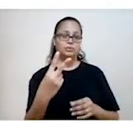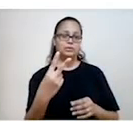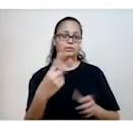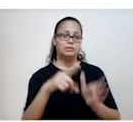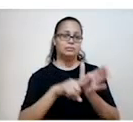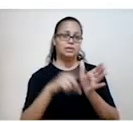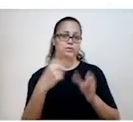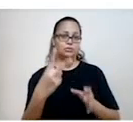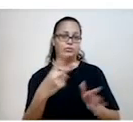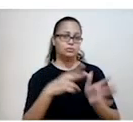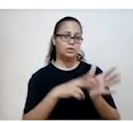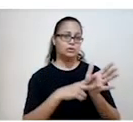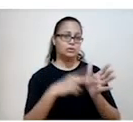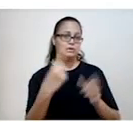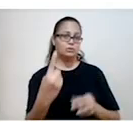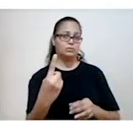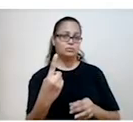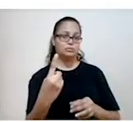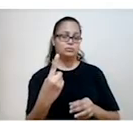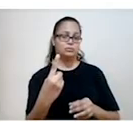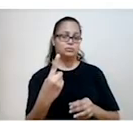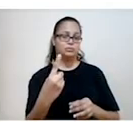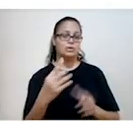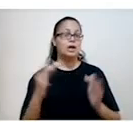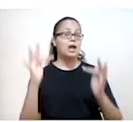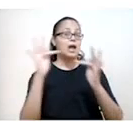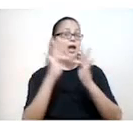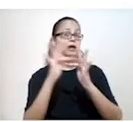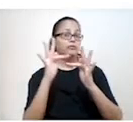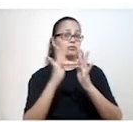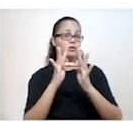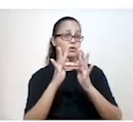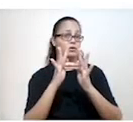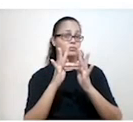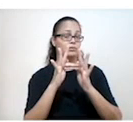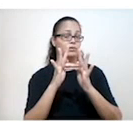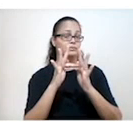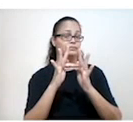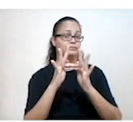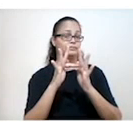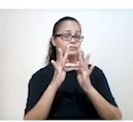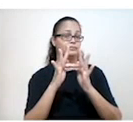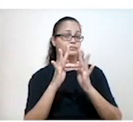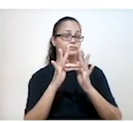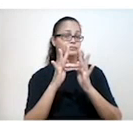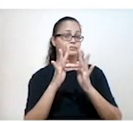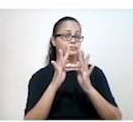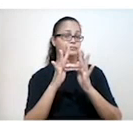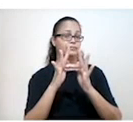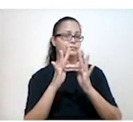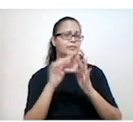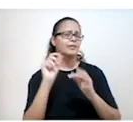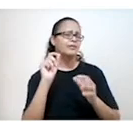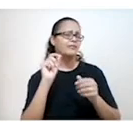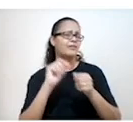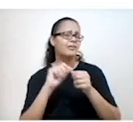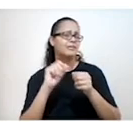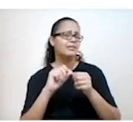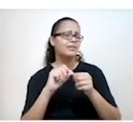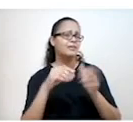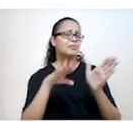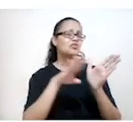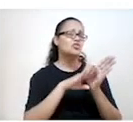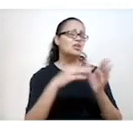menos 1 dá 1. Essa fórmula aqui a gente chega no raciocínio, falar que conta que eu vou fazer para chegar no número